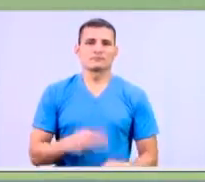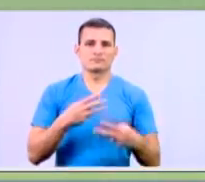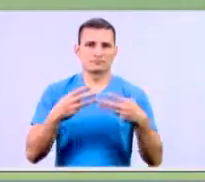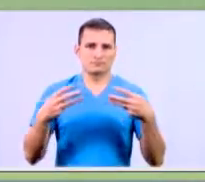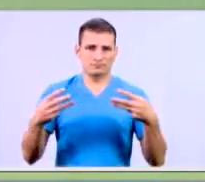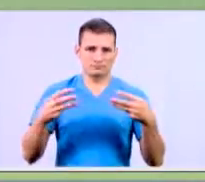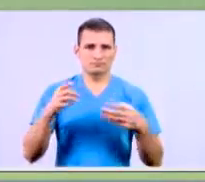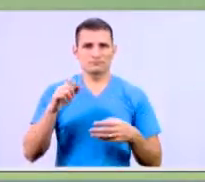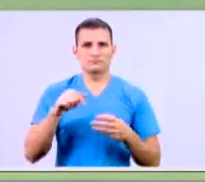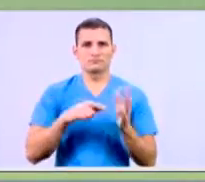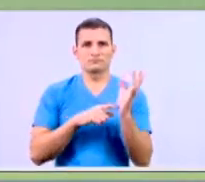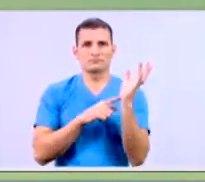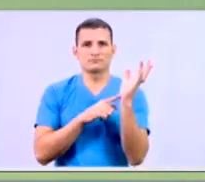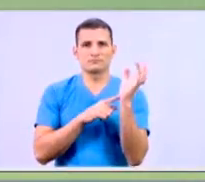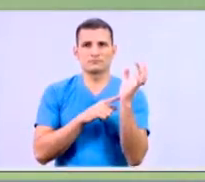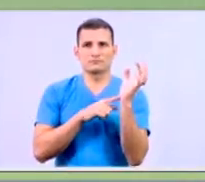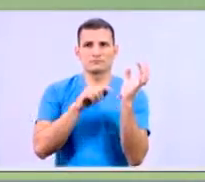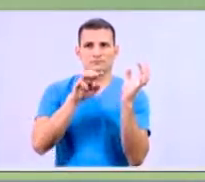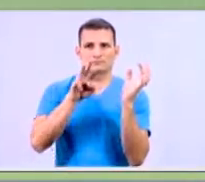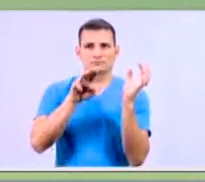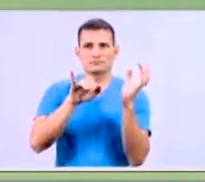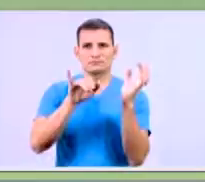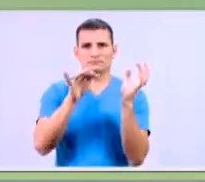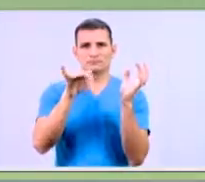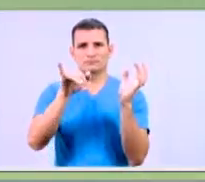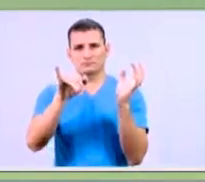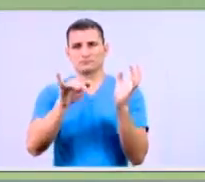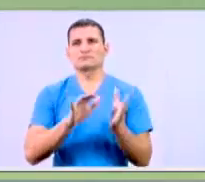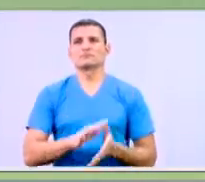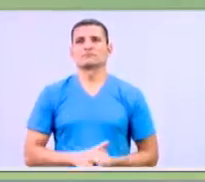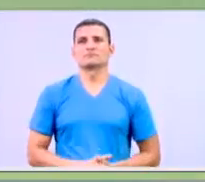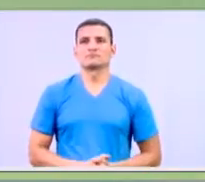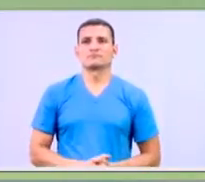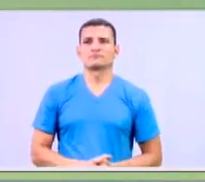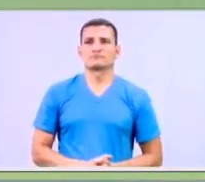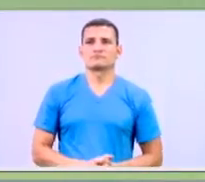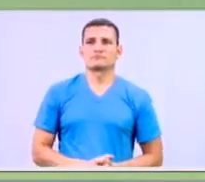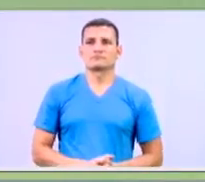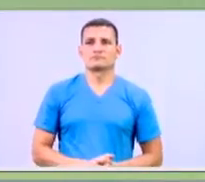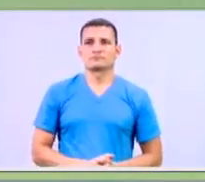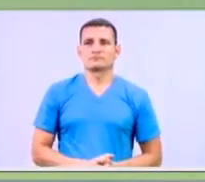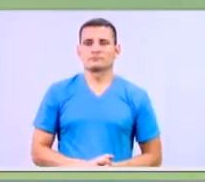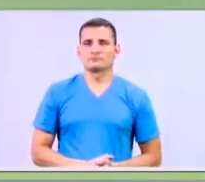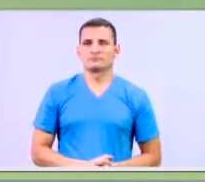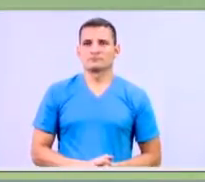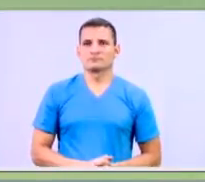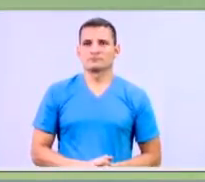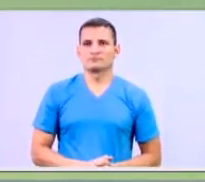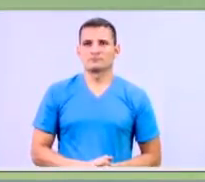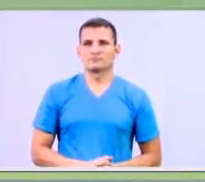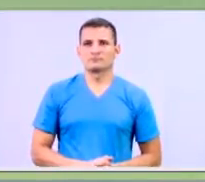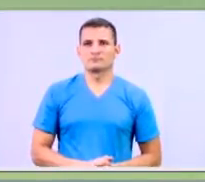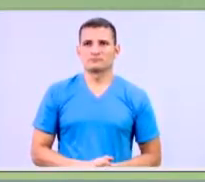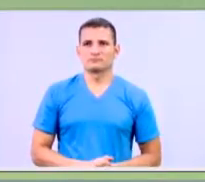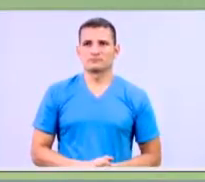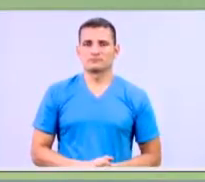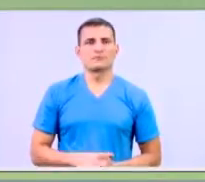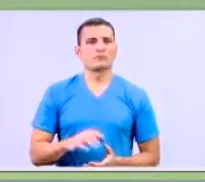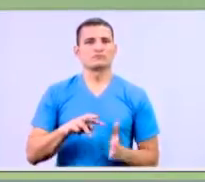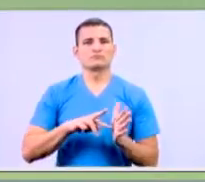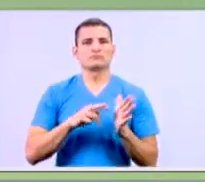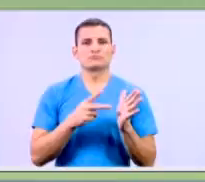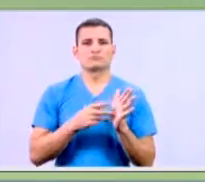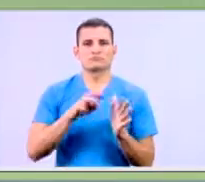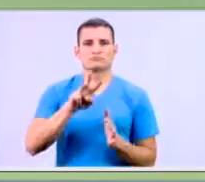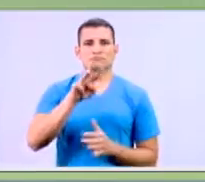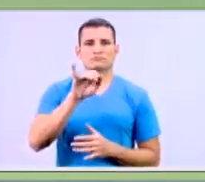Wi-Fi, Wireless Fidelity. Talvez a gente fale muito aí Wi-Fi para lá, Wi-Fi para cá, só que não sabe o que significa.